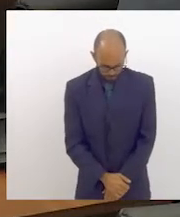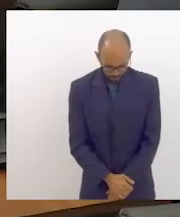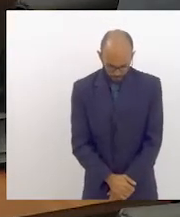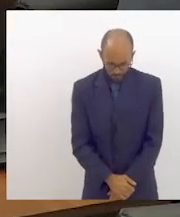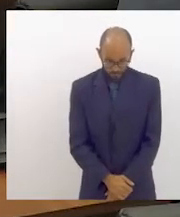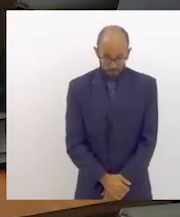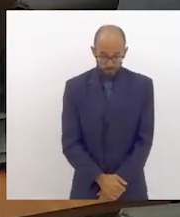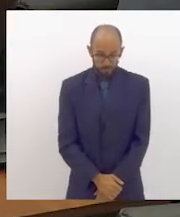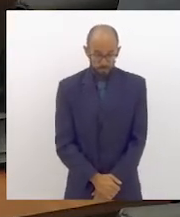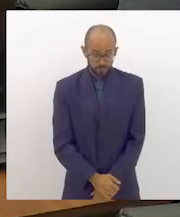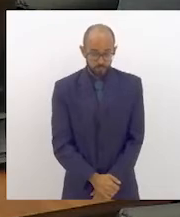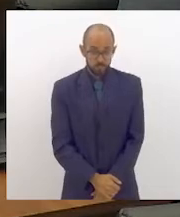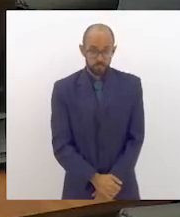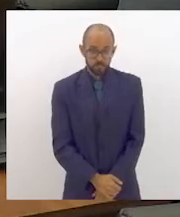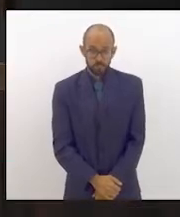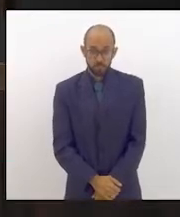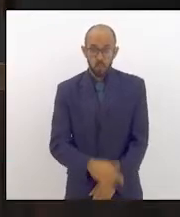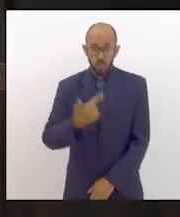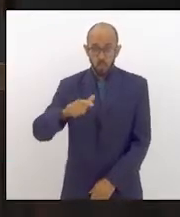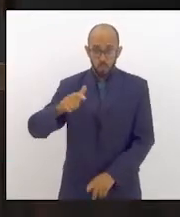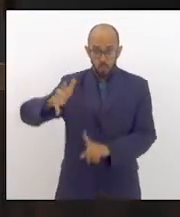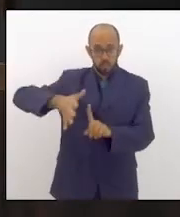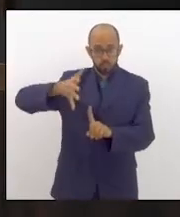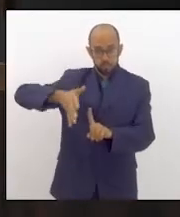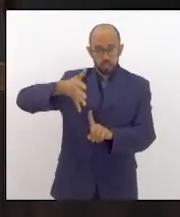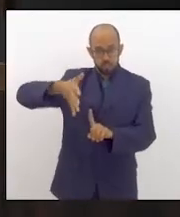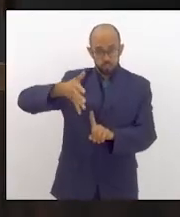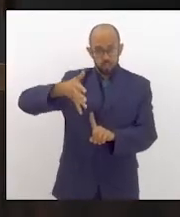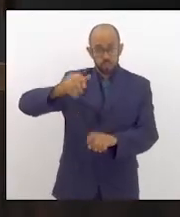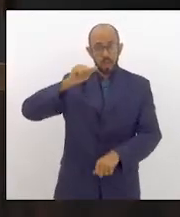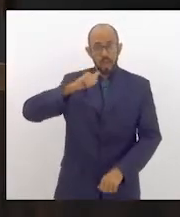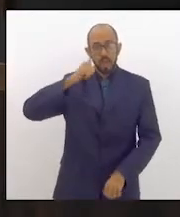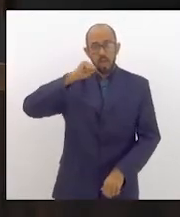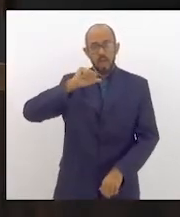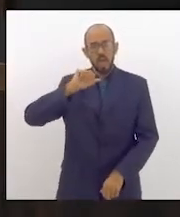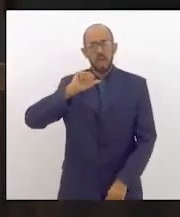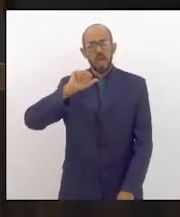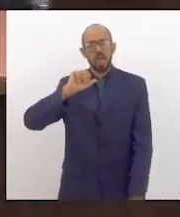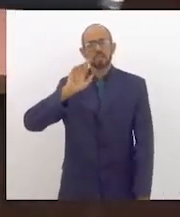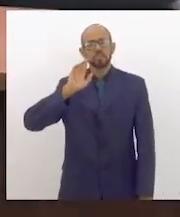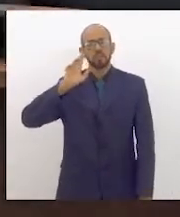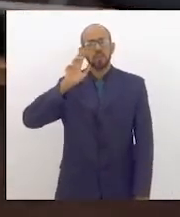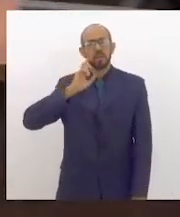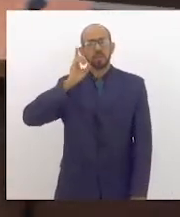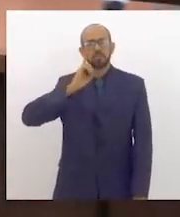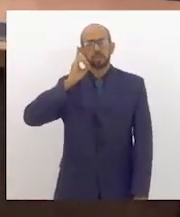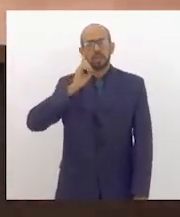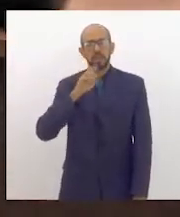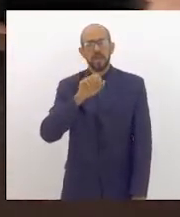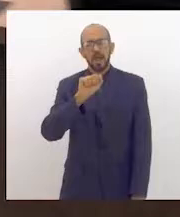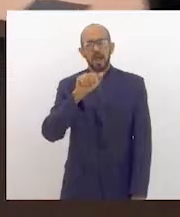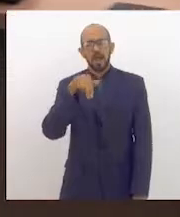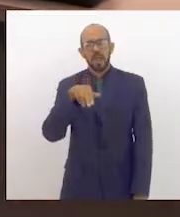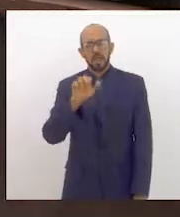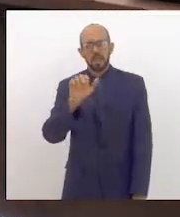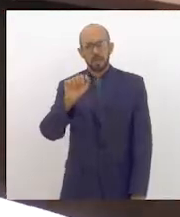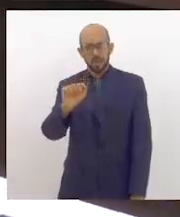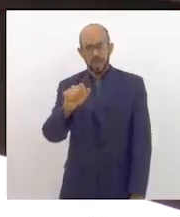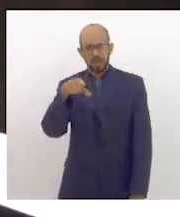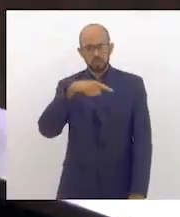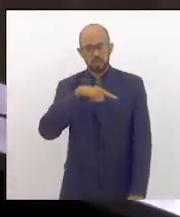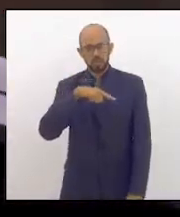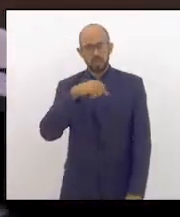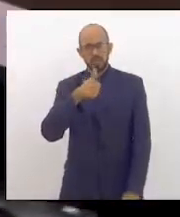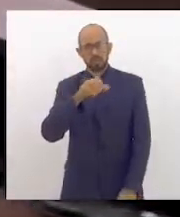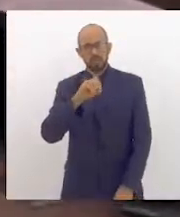eu faço o próximo orador escrita Nobre Deputado Alana Passos vossa excelência dispõe de dez minutos no tempo